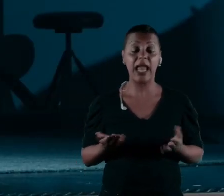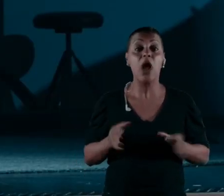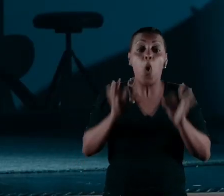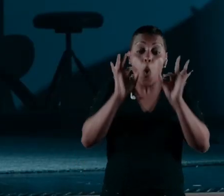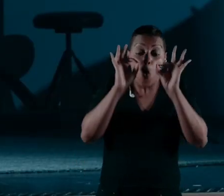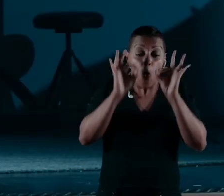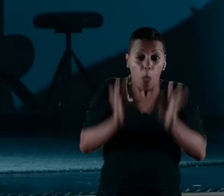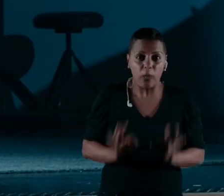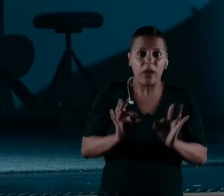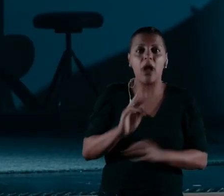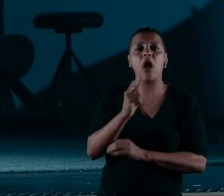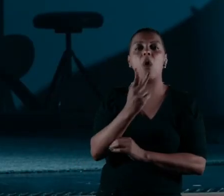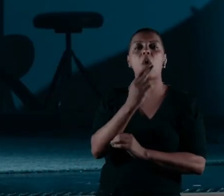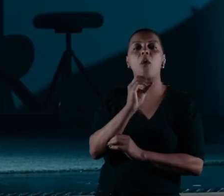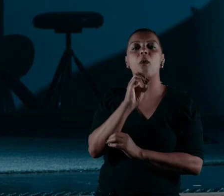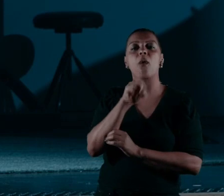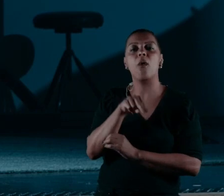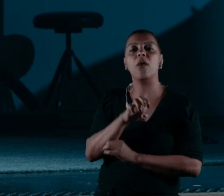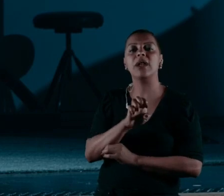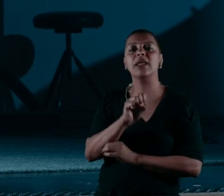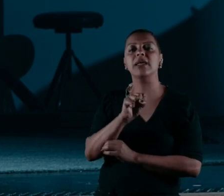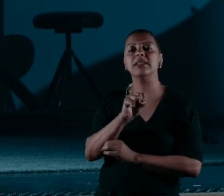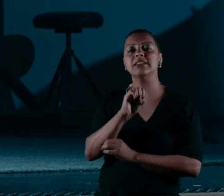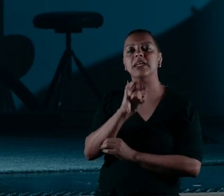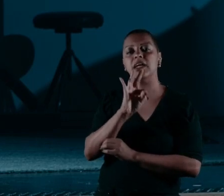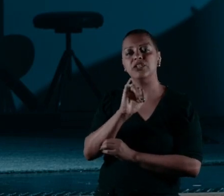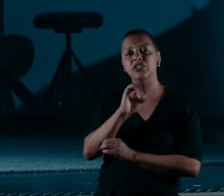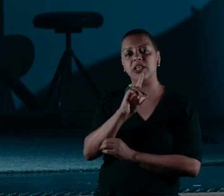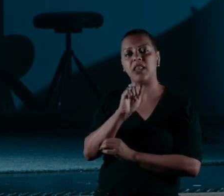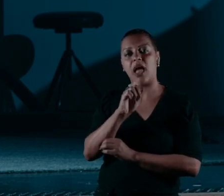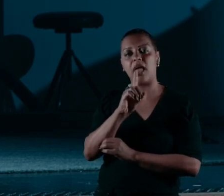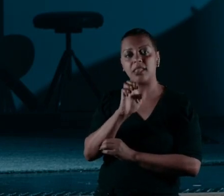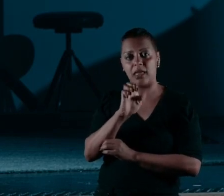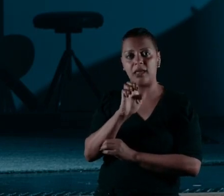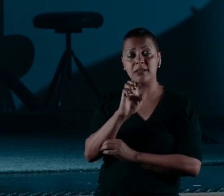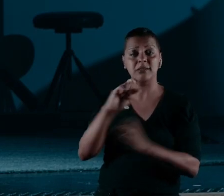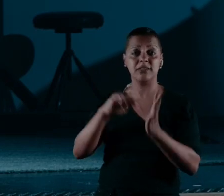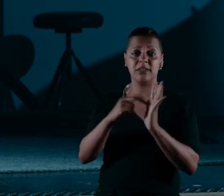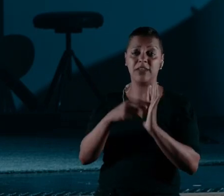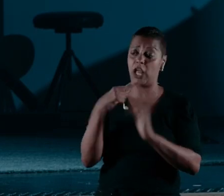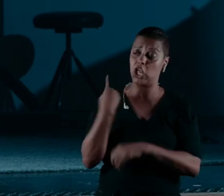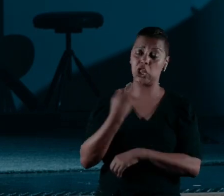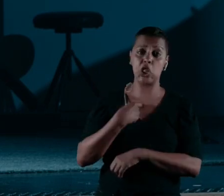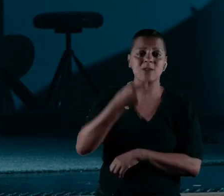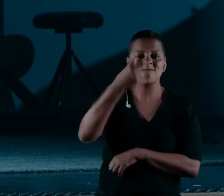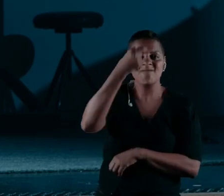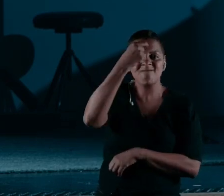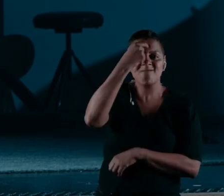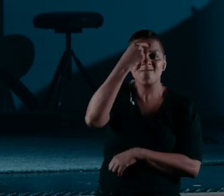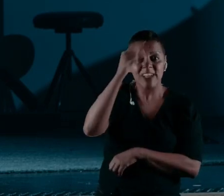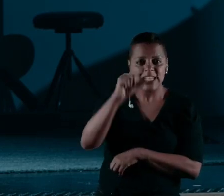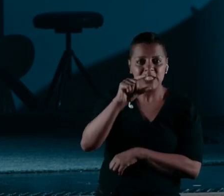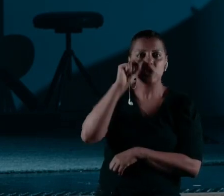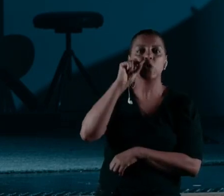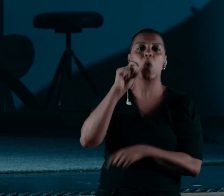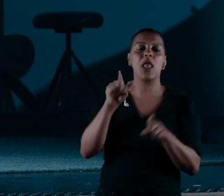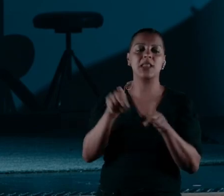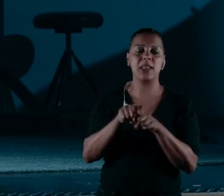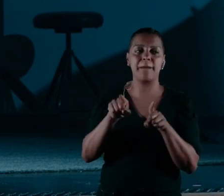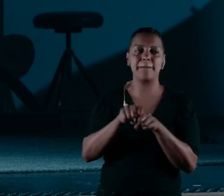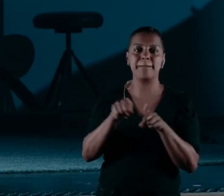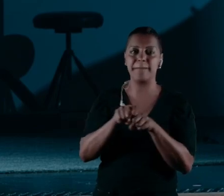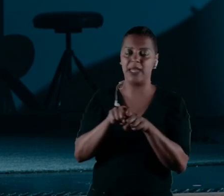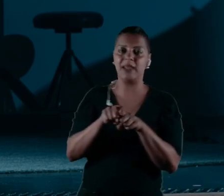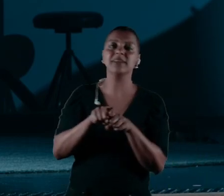uma atitude mental e uma decisão que nós devemos ter. Uma mente honesta, gente, é